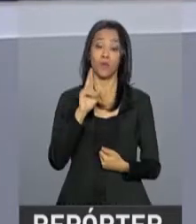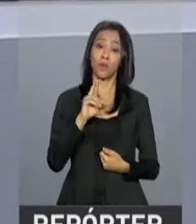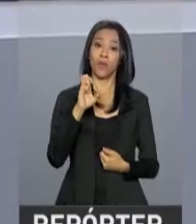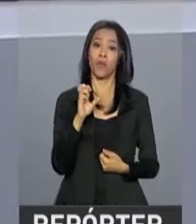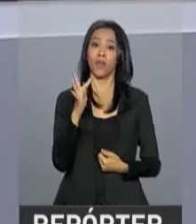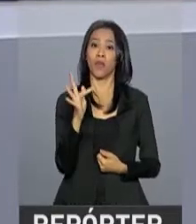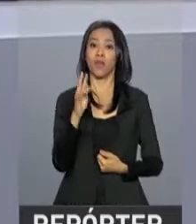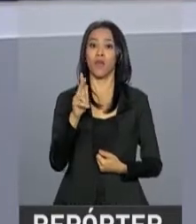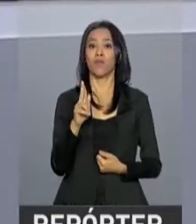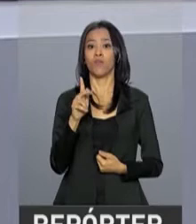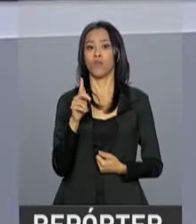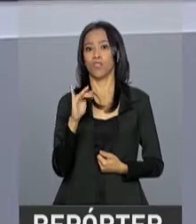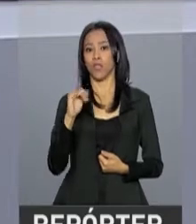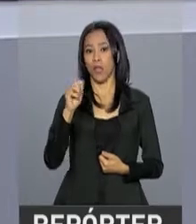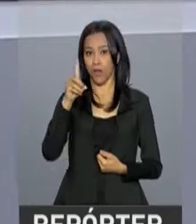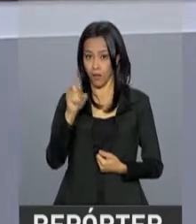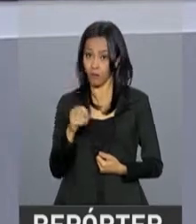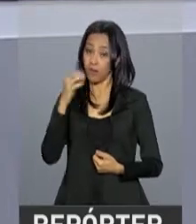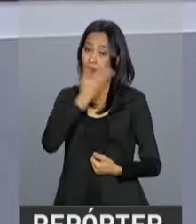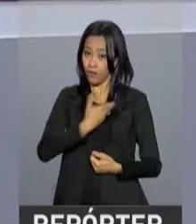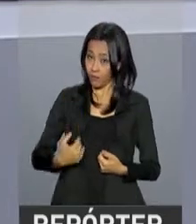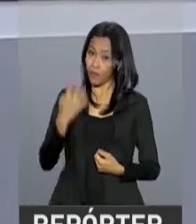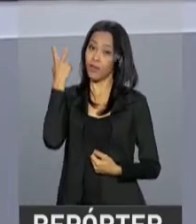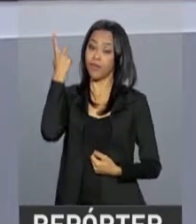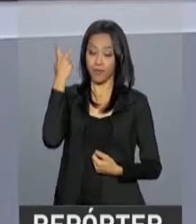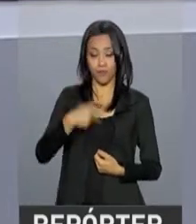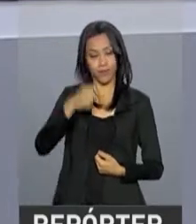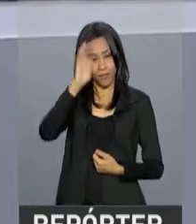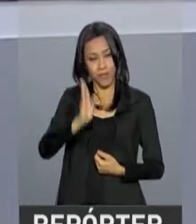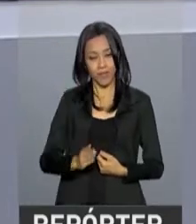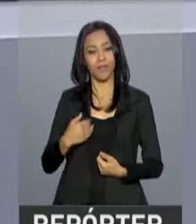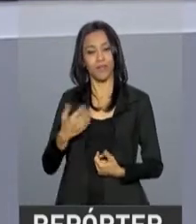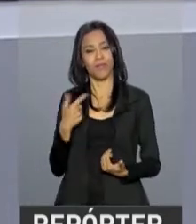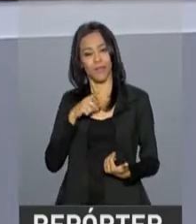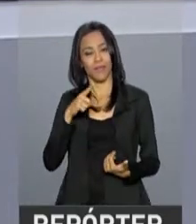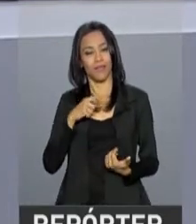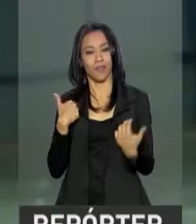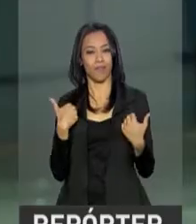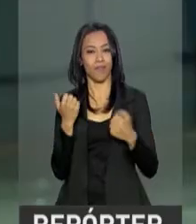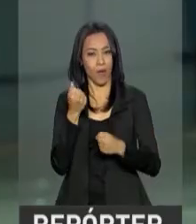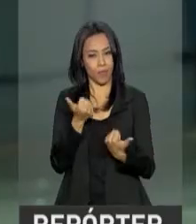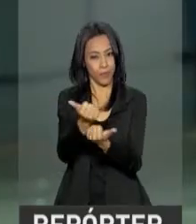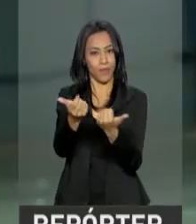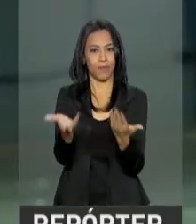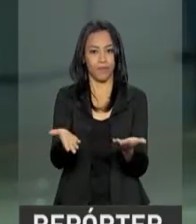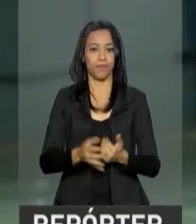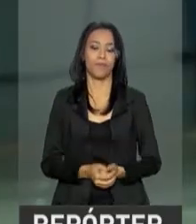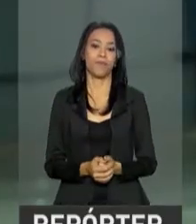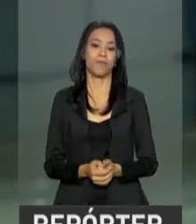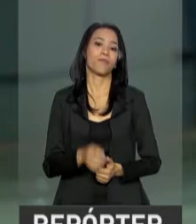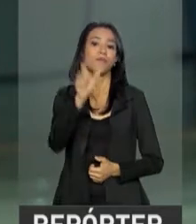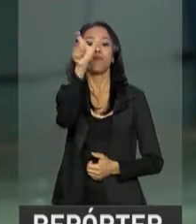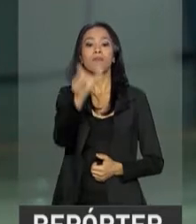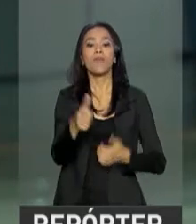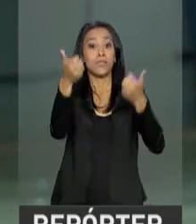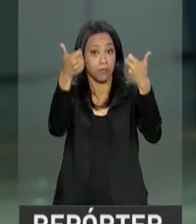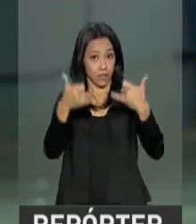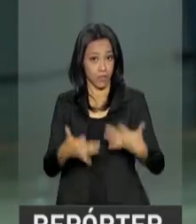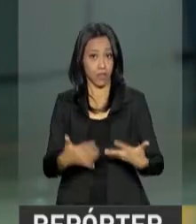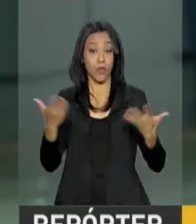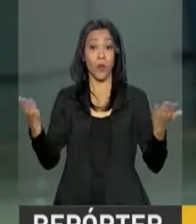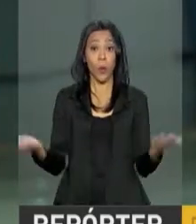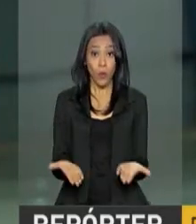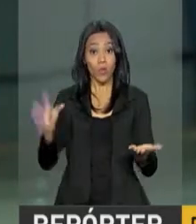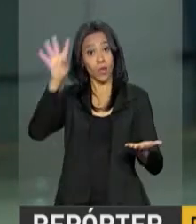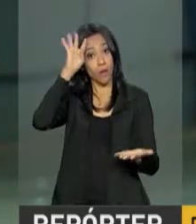fazer a sua parte quem tem as informações é o repórter pablo mundinho nesta quarta feira é o dia